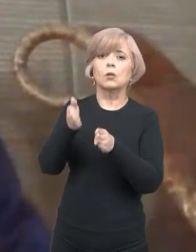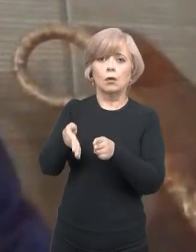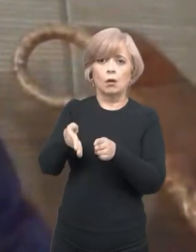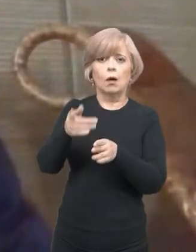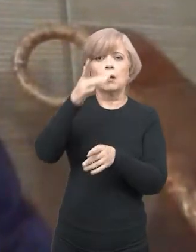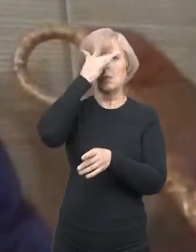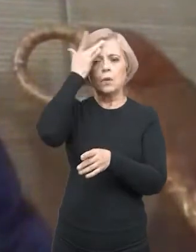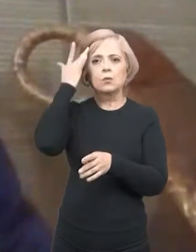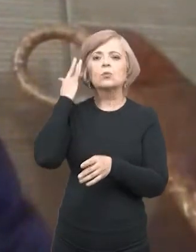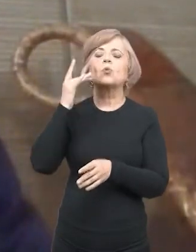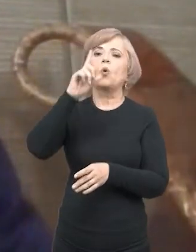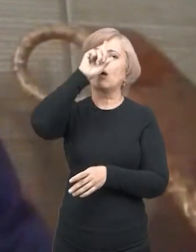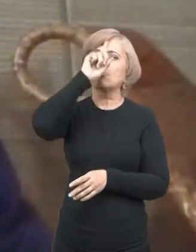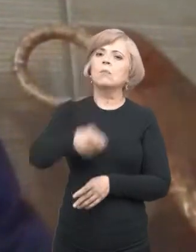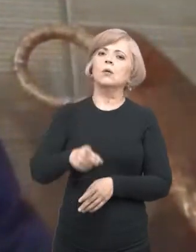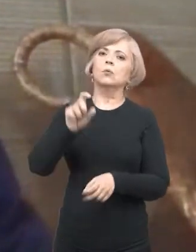de